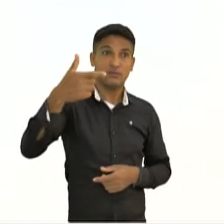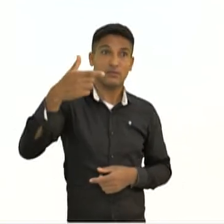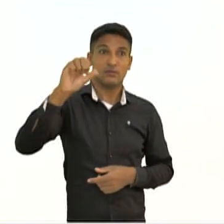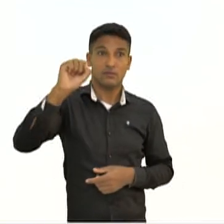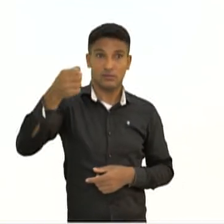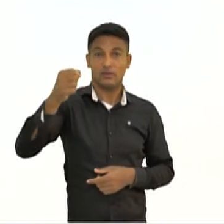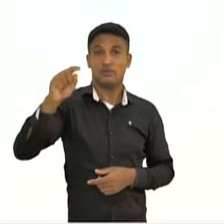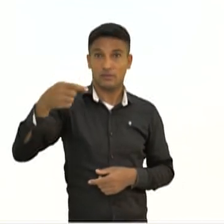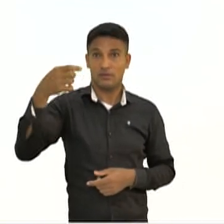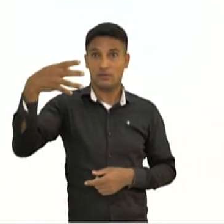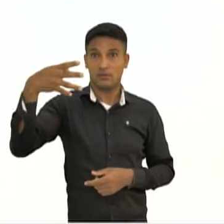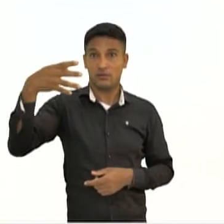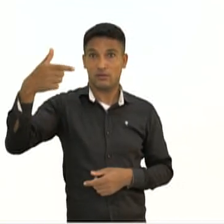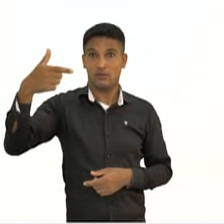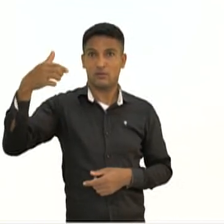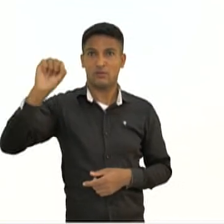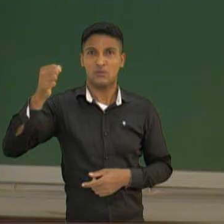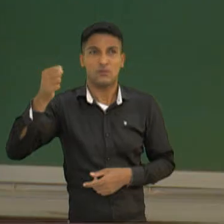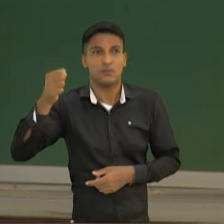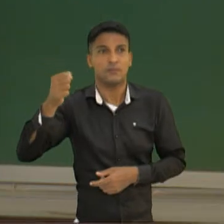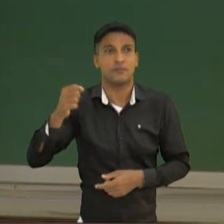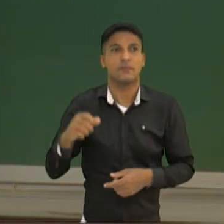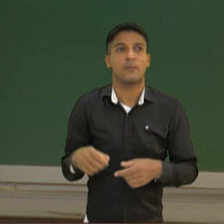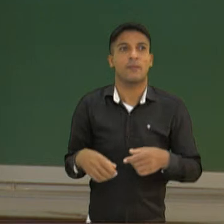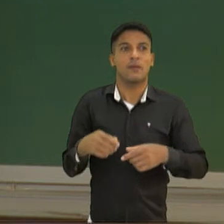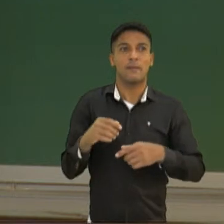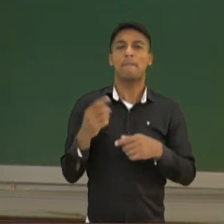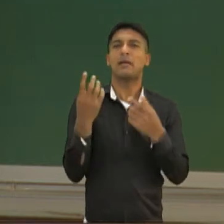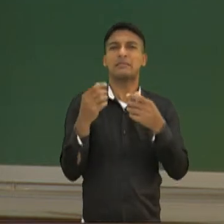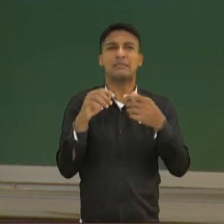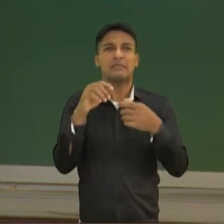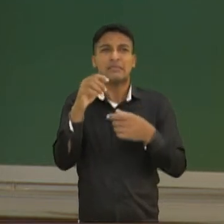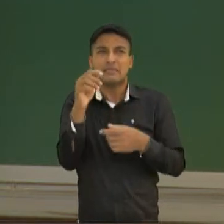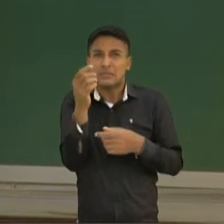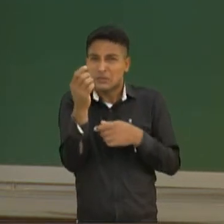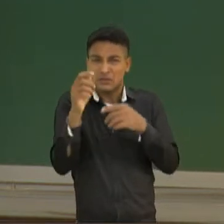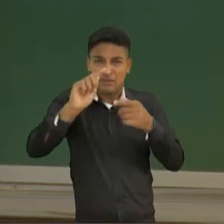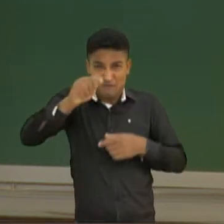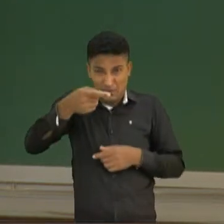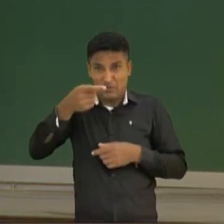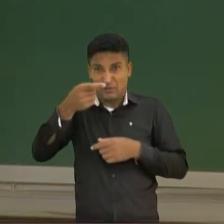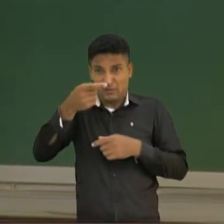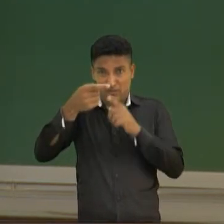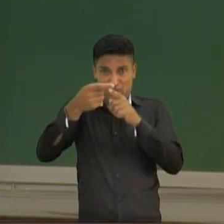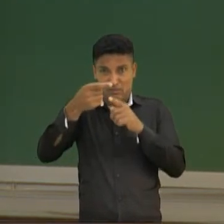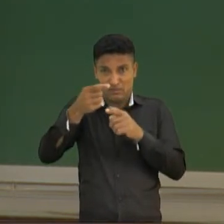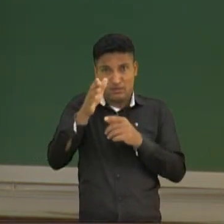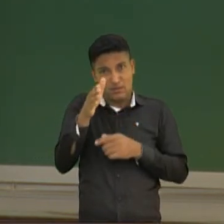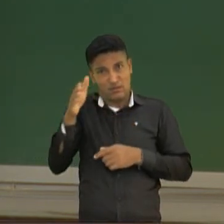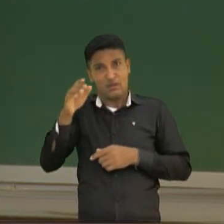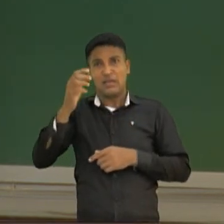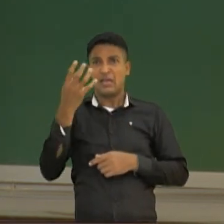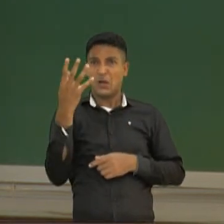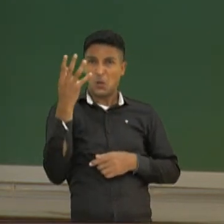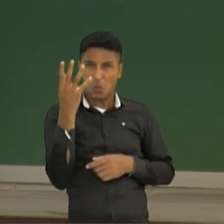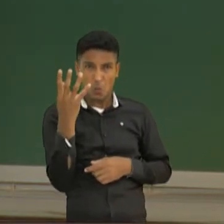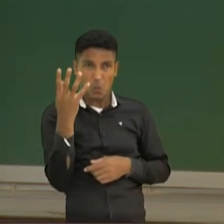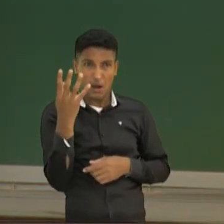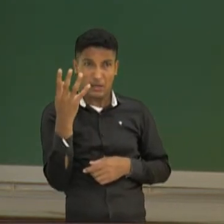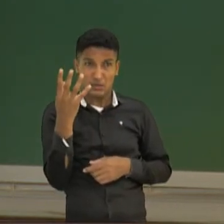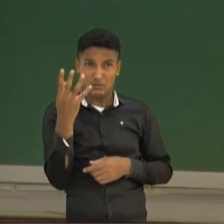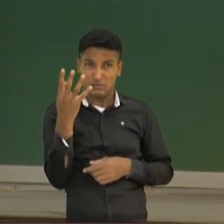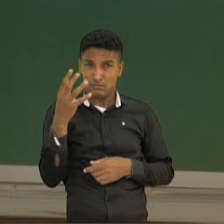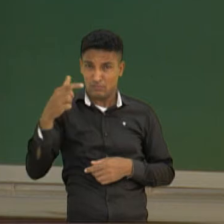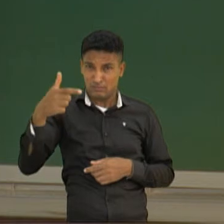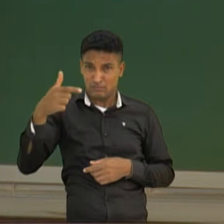126,428. Como ficaria esse 4 milésimos, olha lá, ó, não está aqui na casinha dos milésimos, como ficaria esse 4